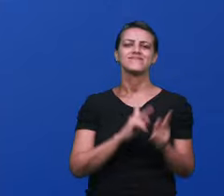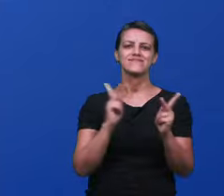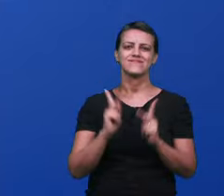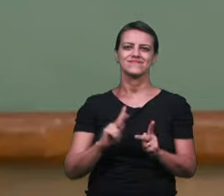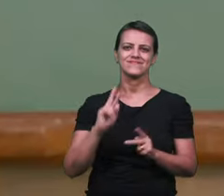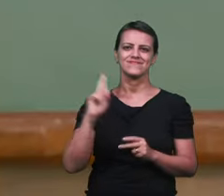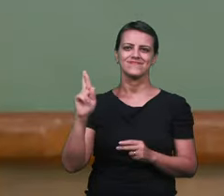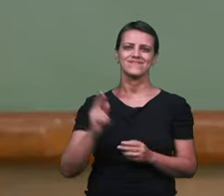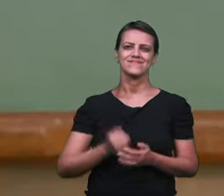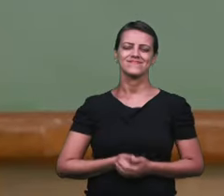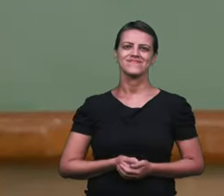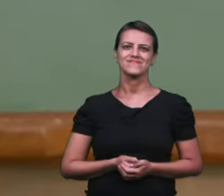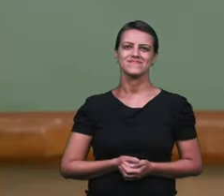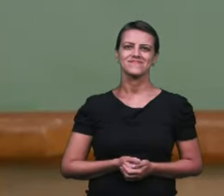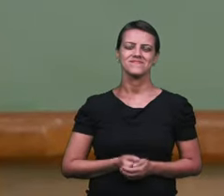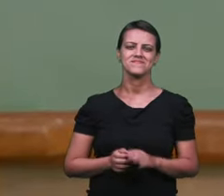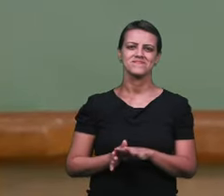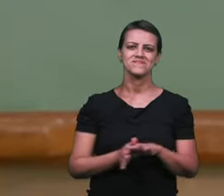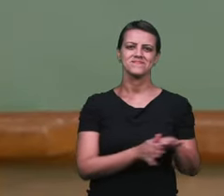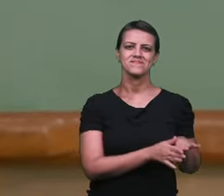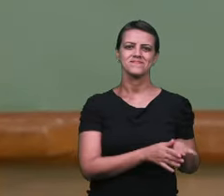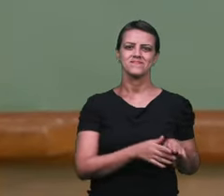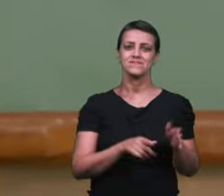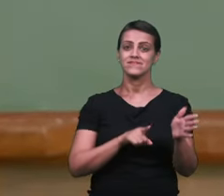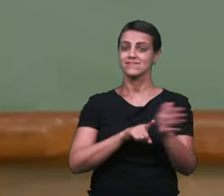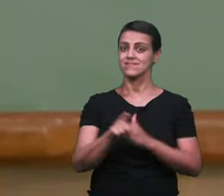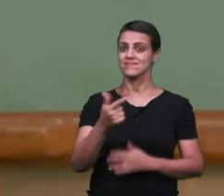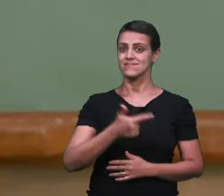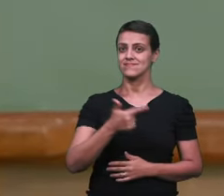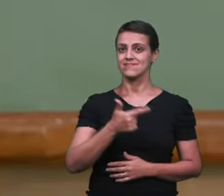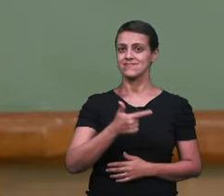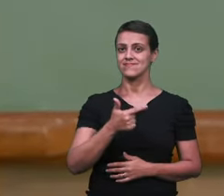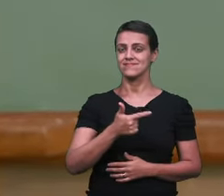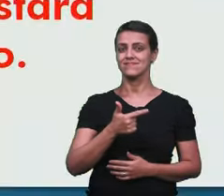Senhor. Amém. Vamos à segunda pergunta.